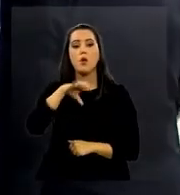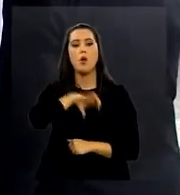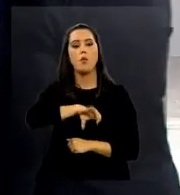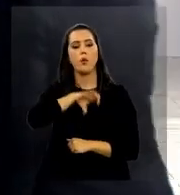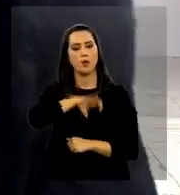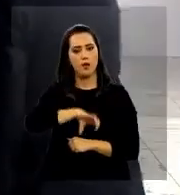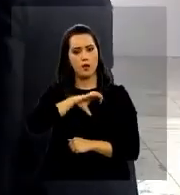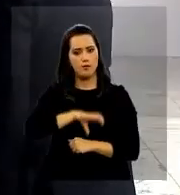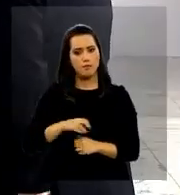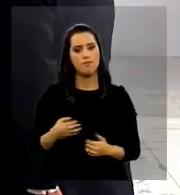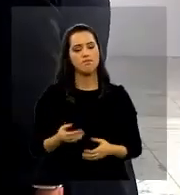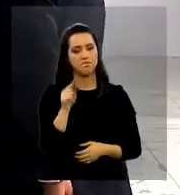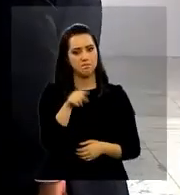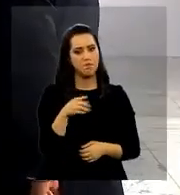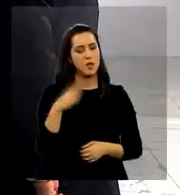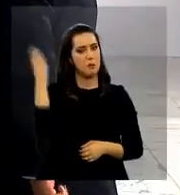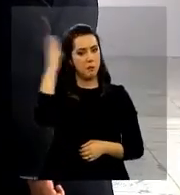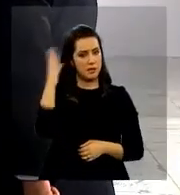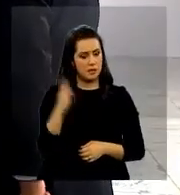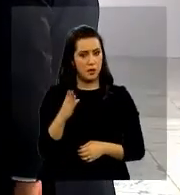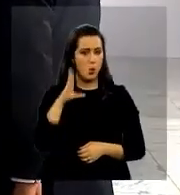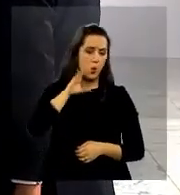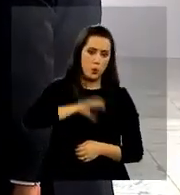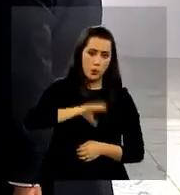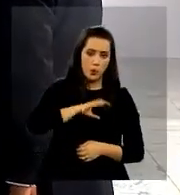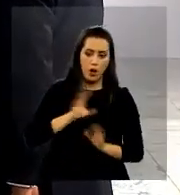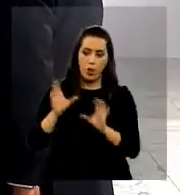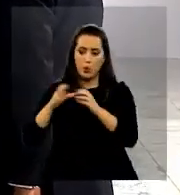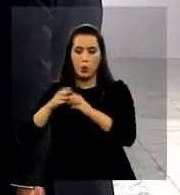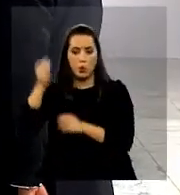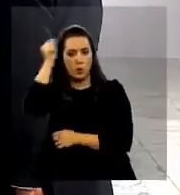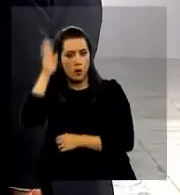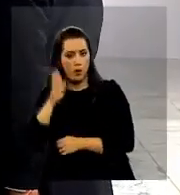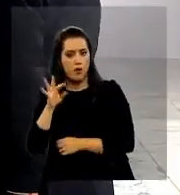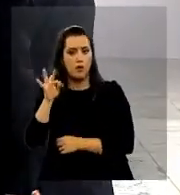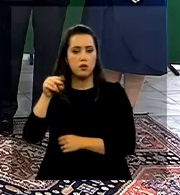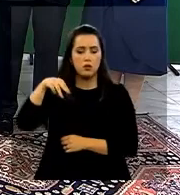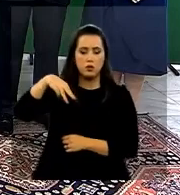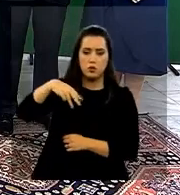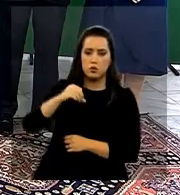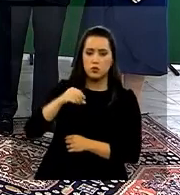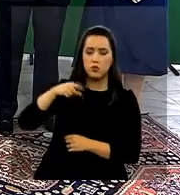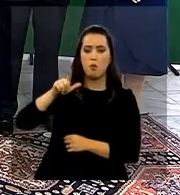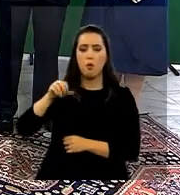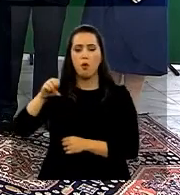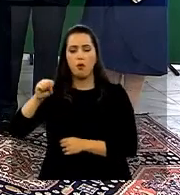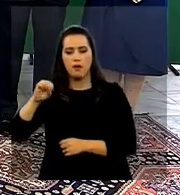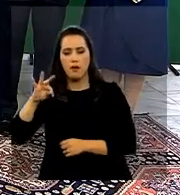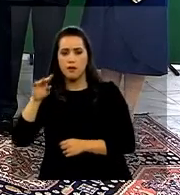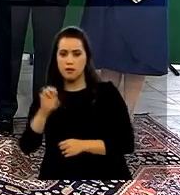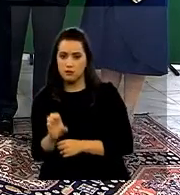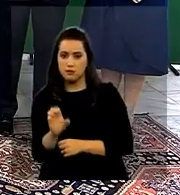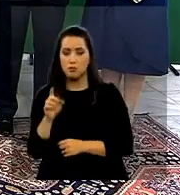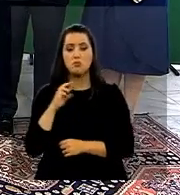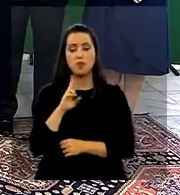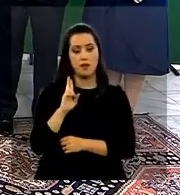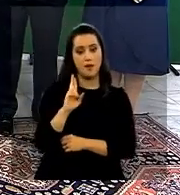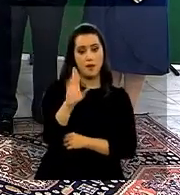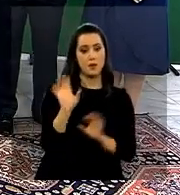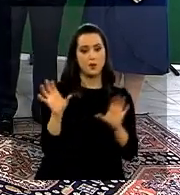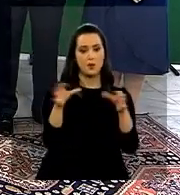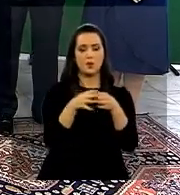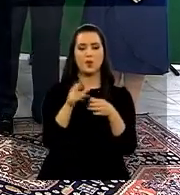matriz: Brasil, Portugal, os países africanos, Timor-Leste, e ele veio representar